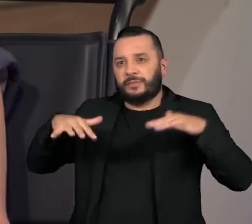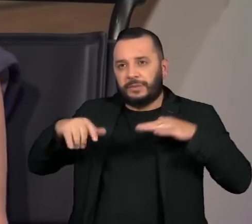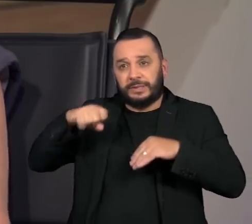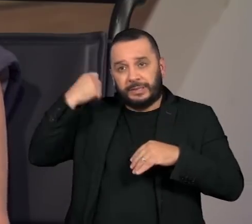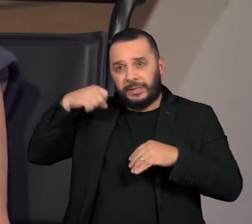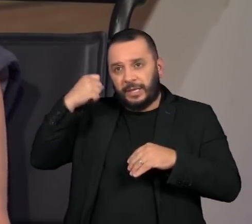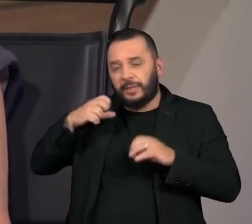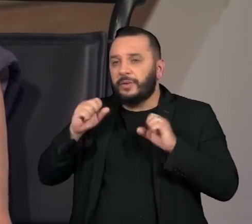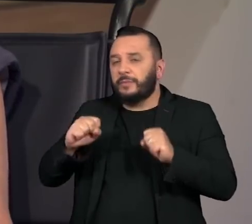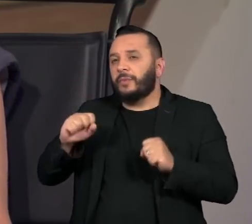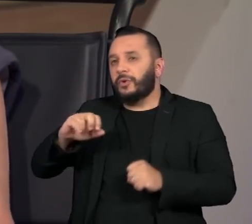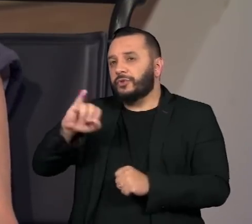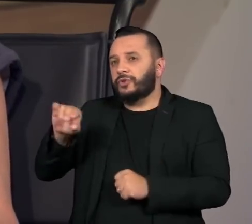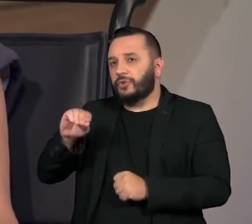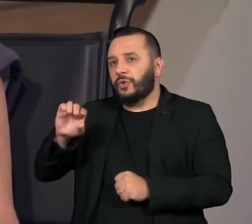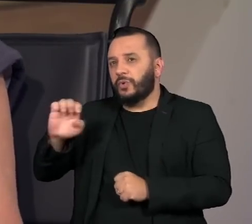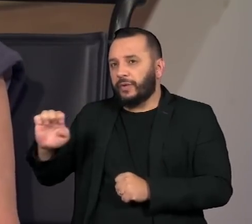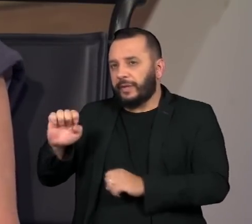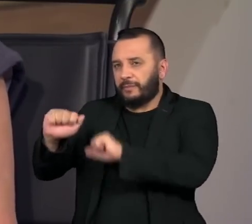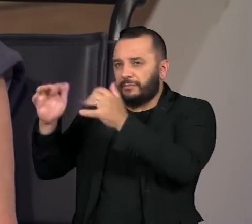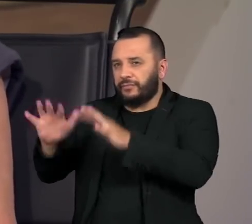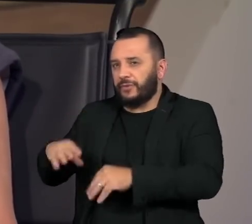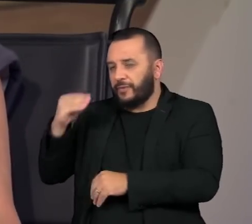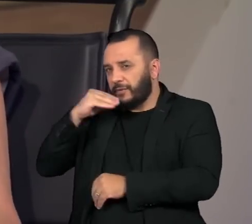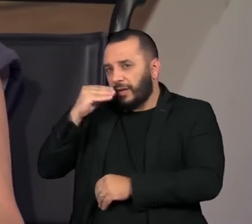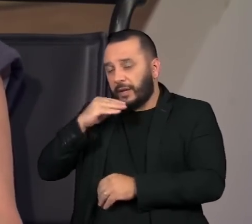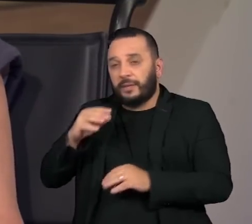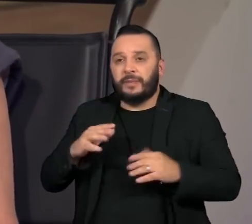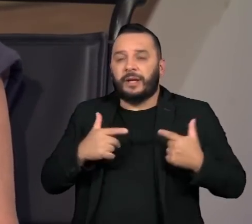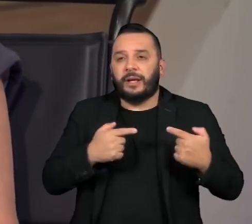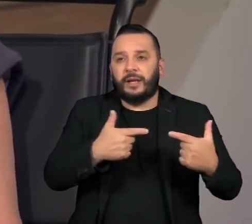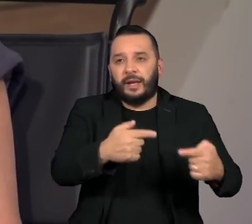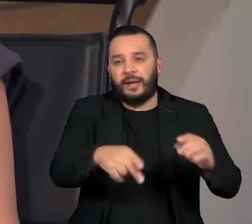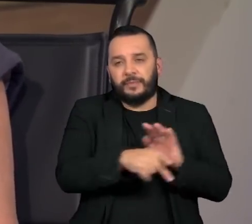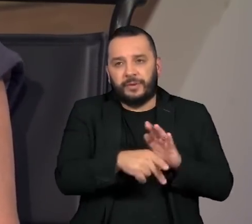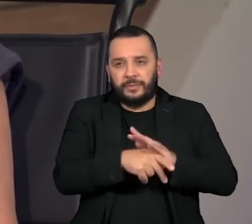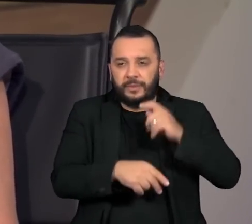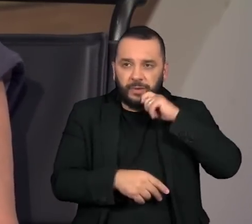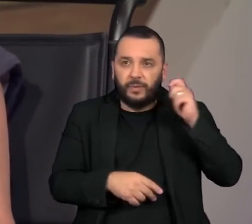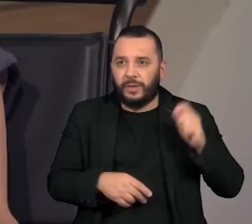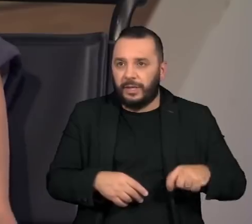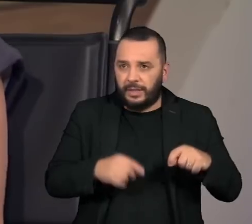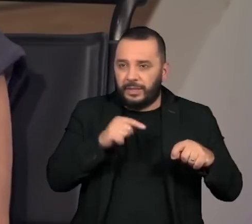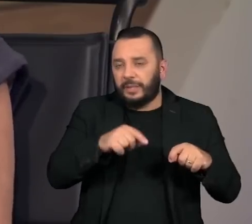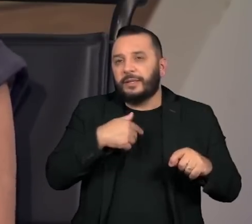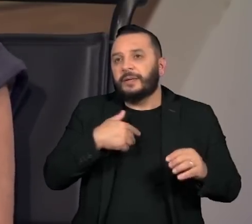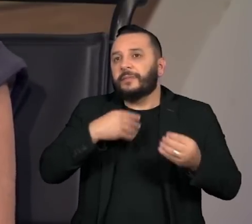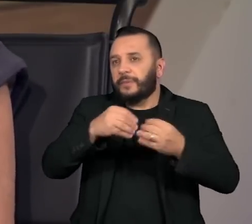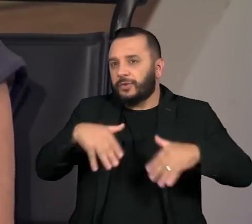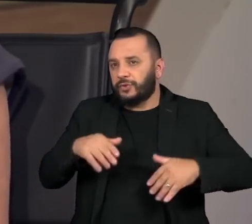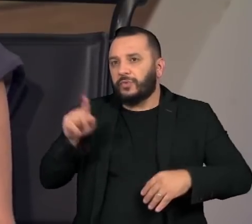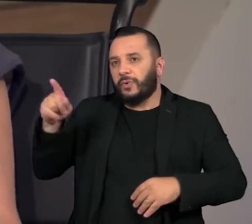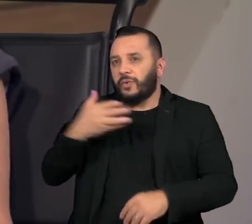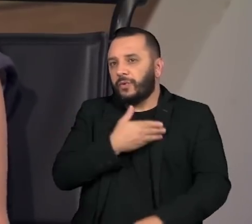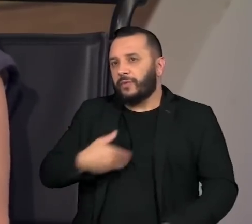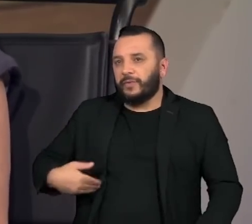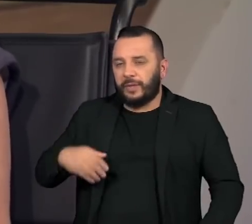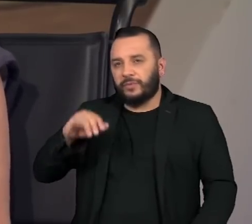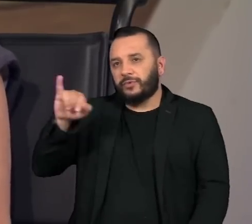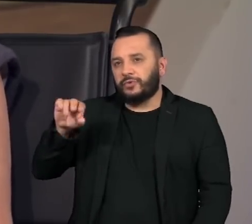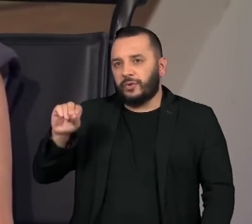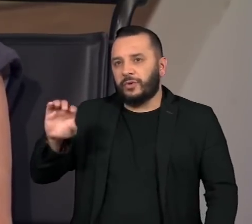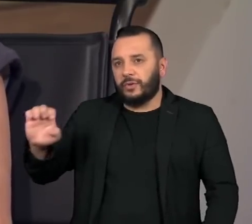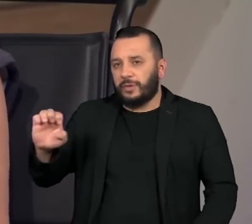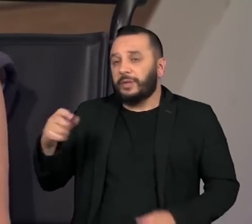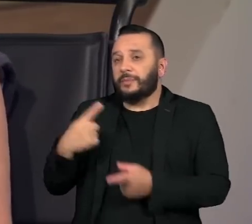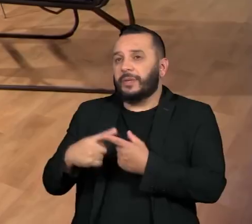E a questão da guerra da Ucrânia é algo que vulnerabiliza o governo Biden, ou seja, ele pode perder votos por isso, por conta da